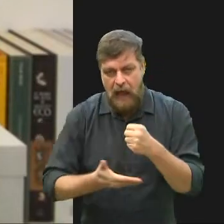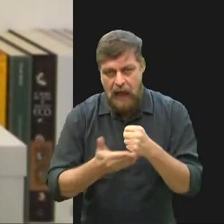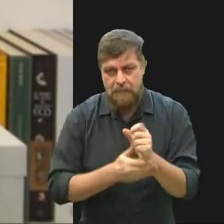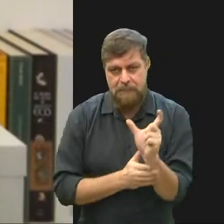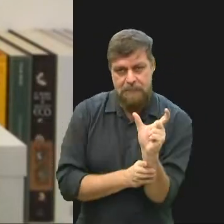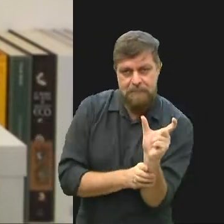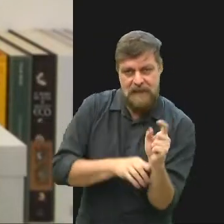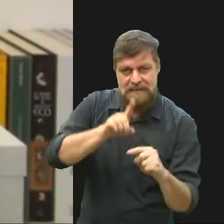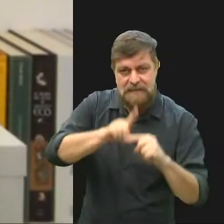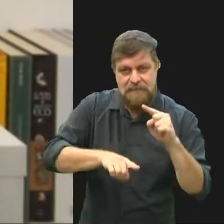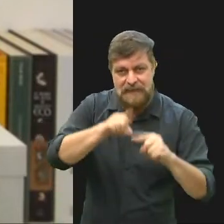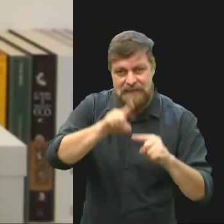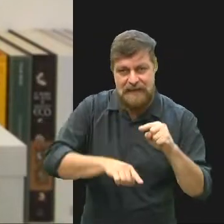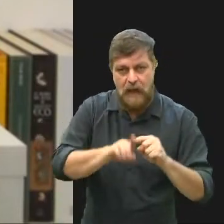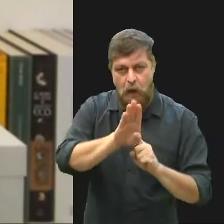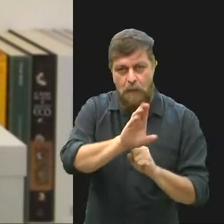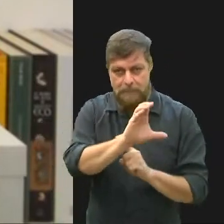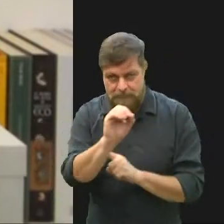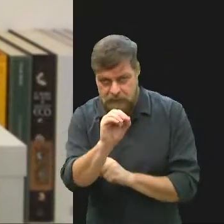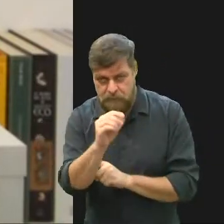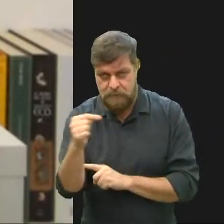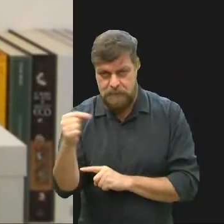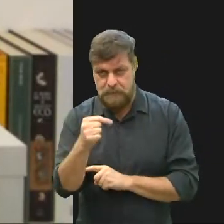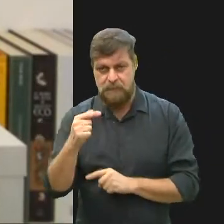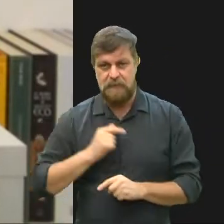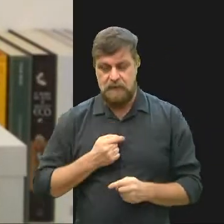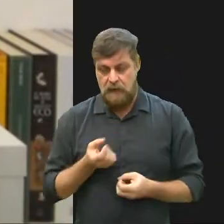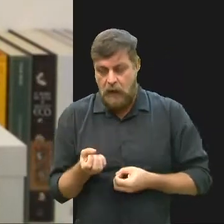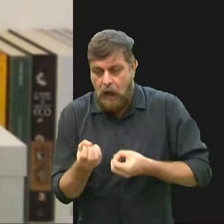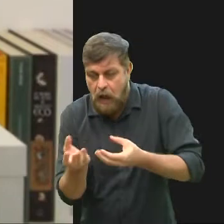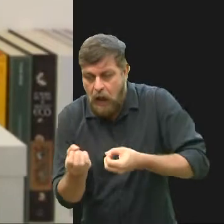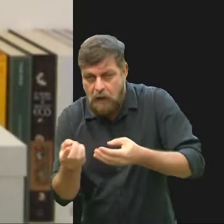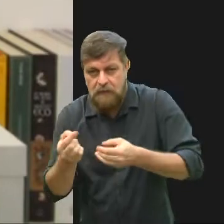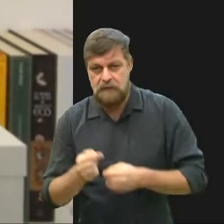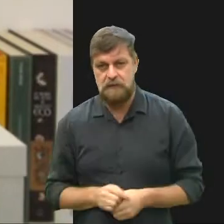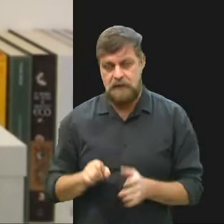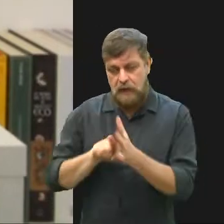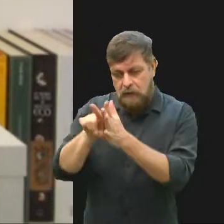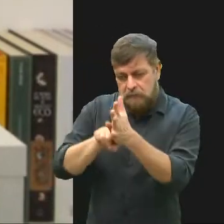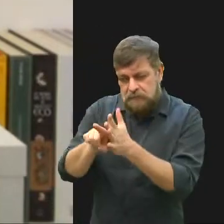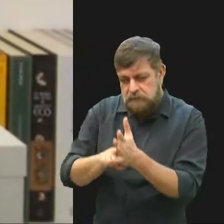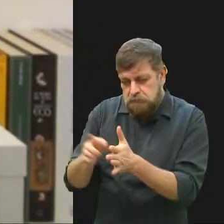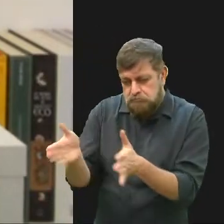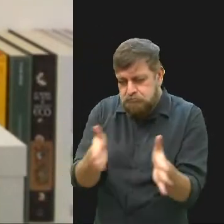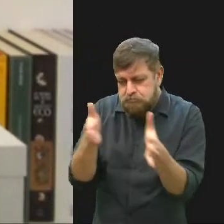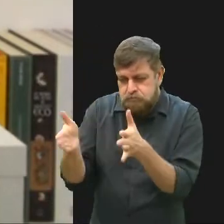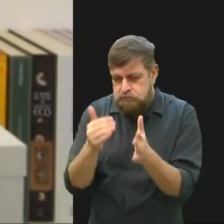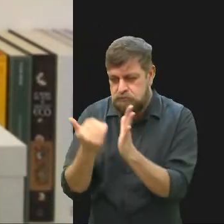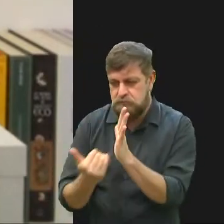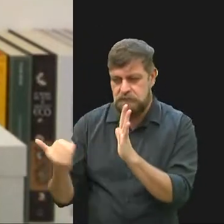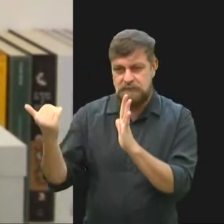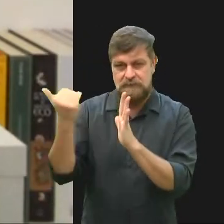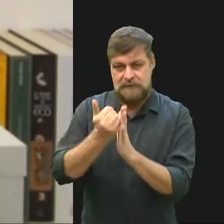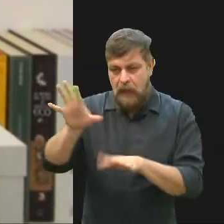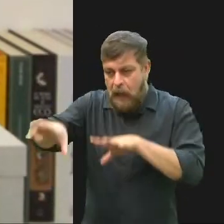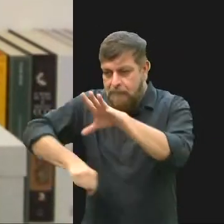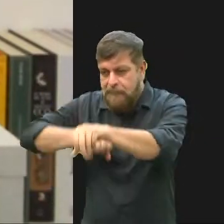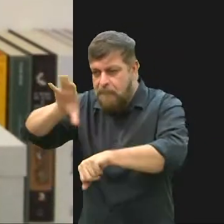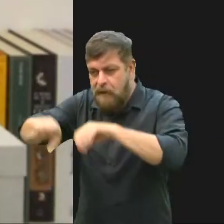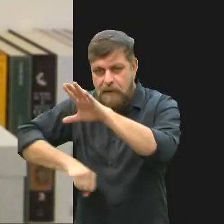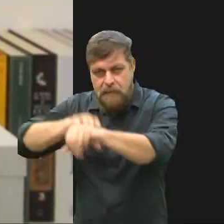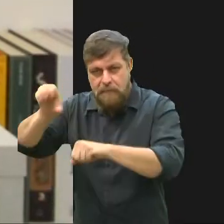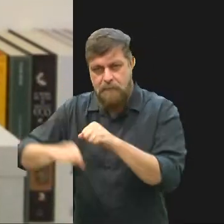biomassa florestal ali, né? E esses dados indicam que o valor da produção primária da silvicultura superou o da extração